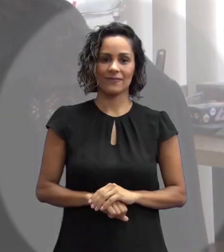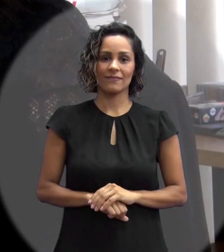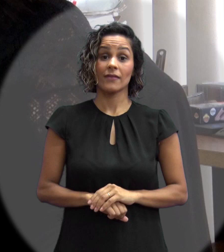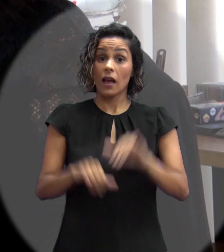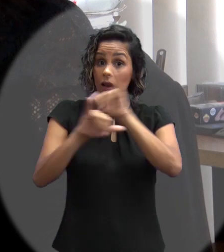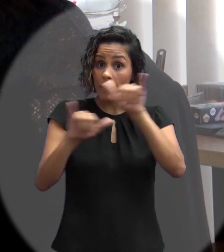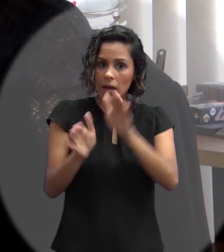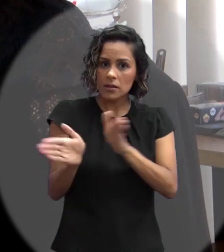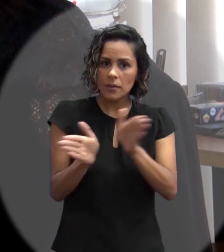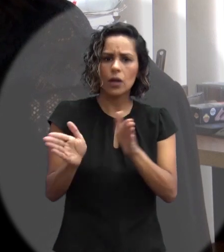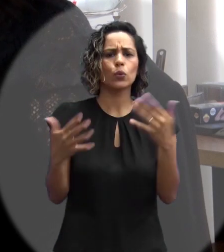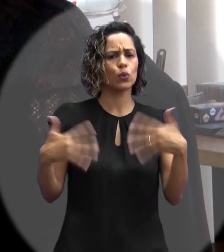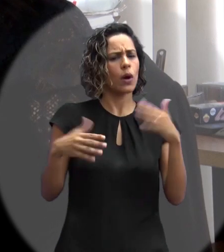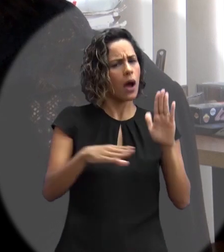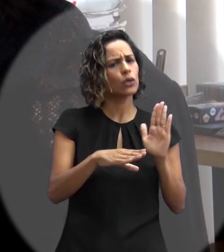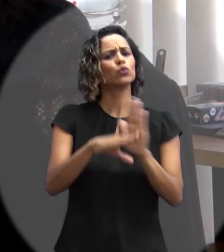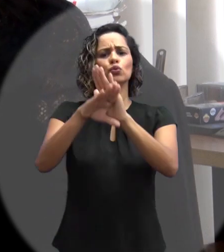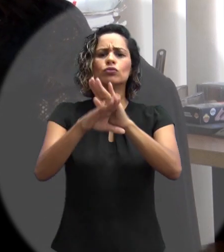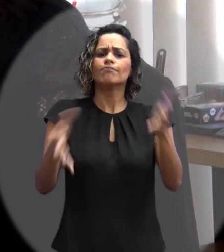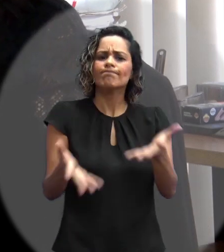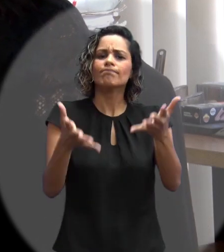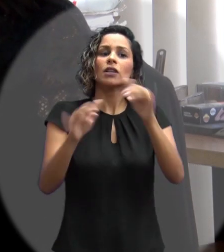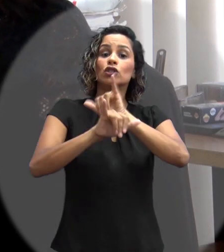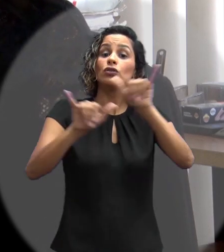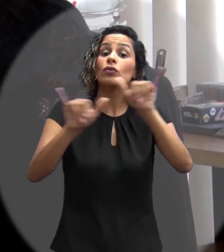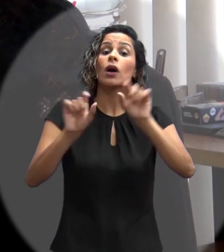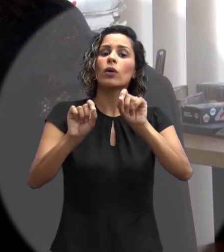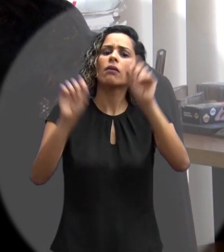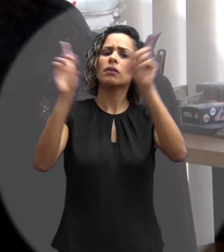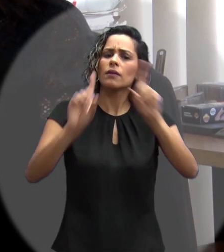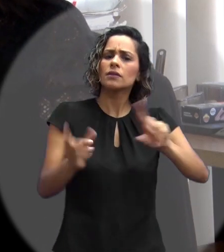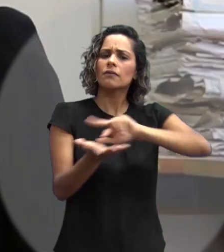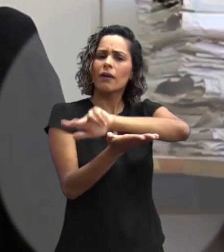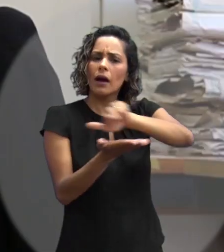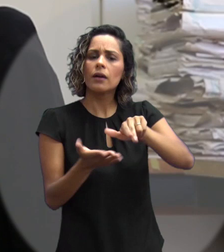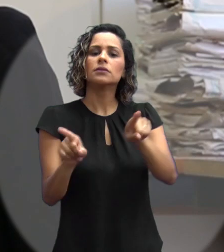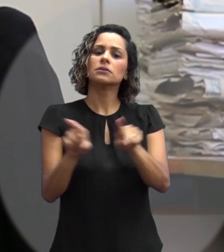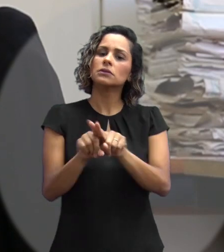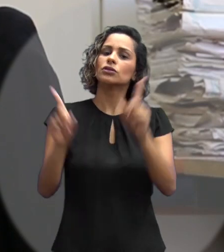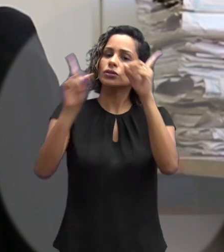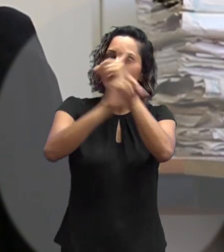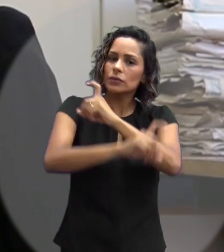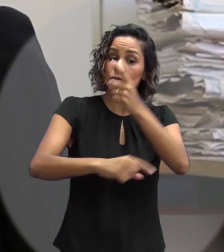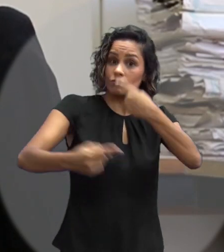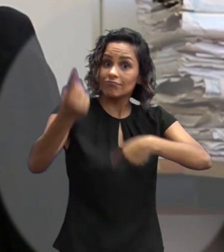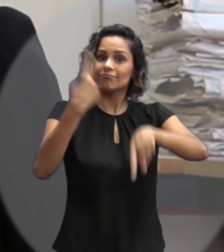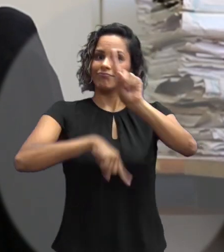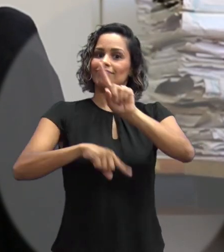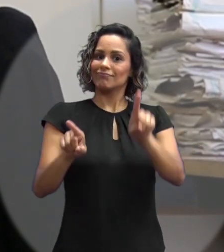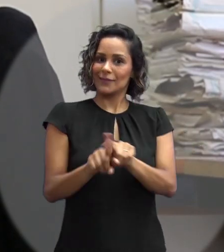A campanha ajuda bastante na divulgação das deficiências da pessoa, das dificuldades,